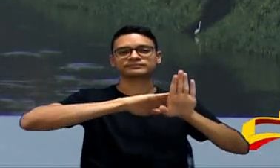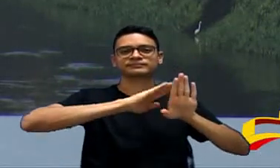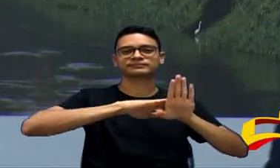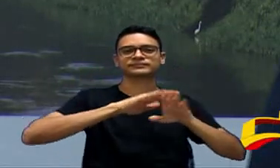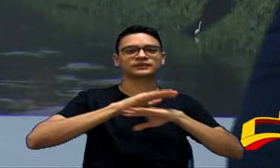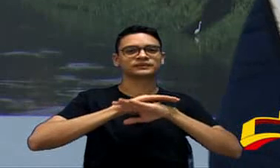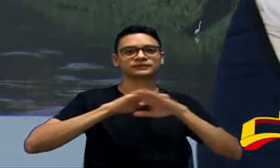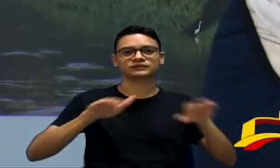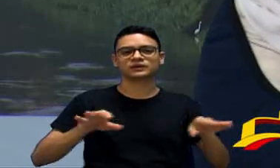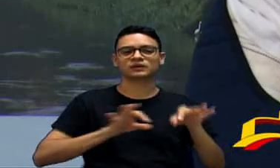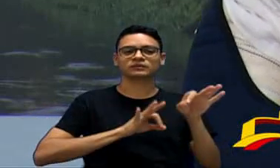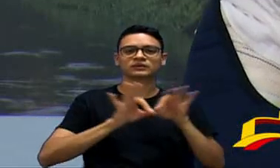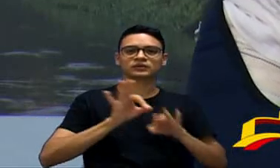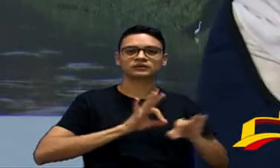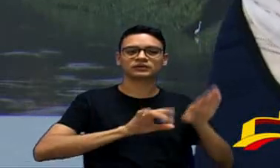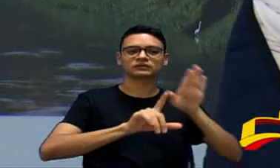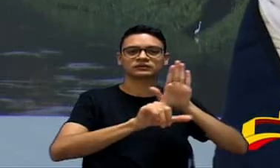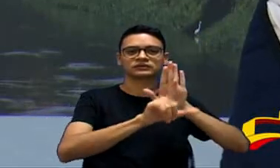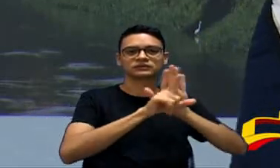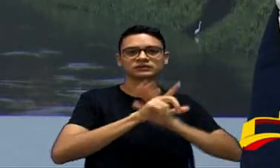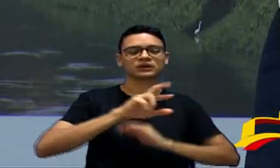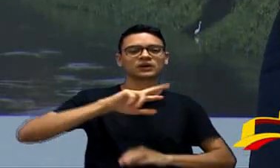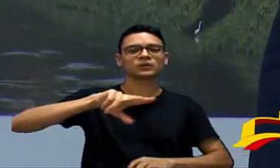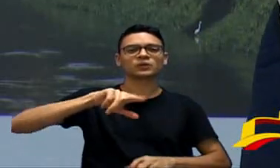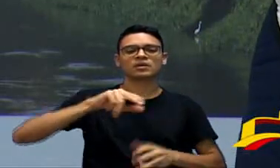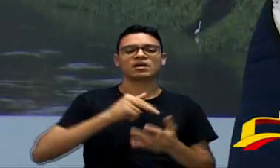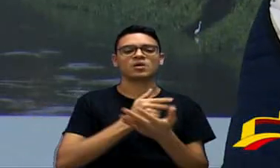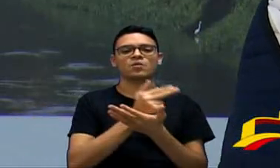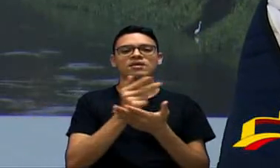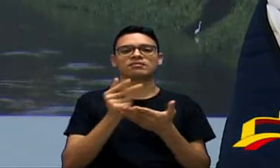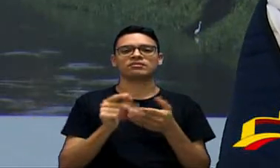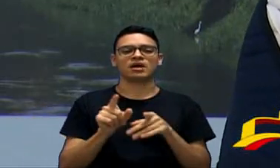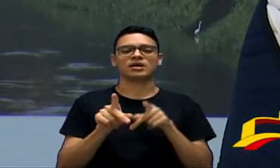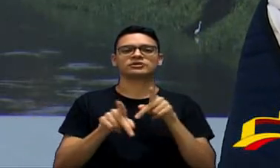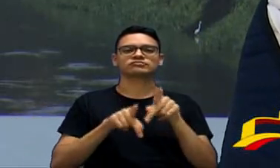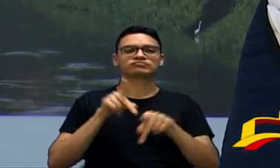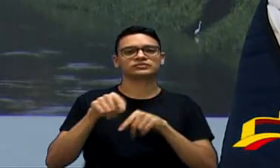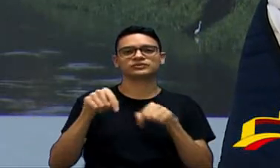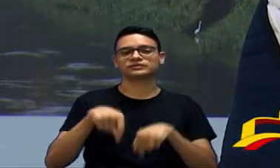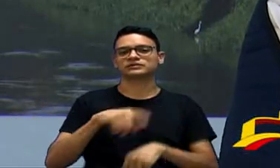Projeto de lei, número de projeto de lei, não é qualidade legislativa.